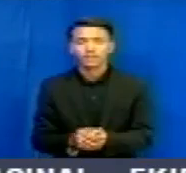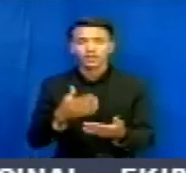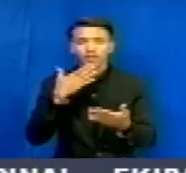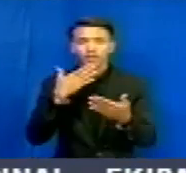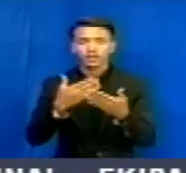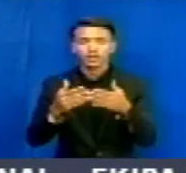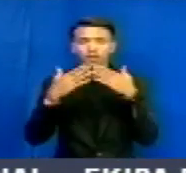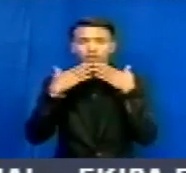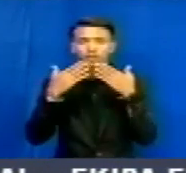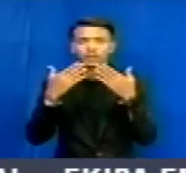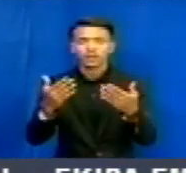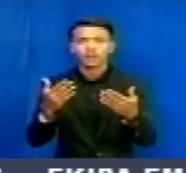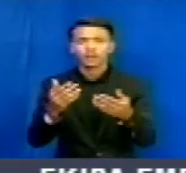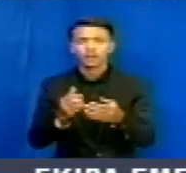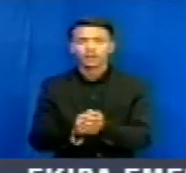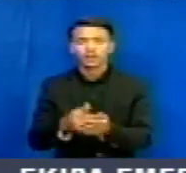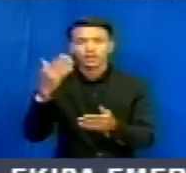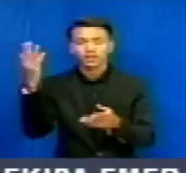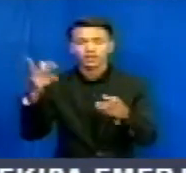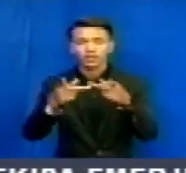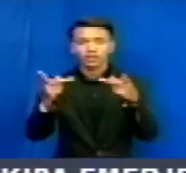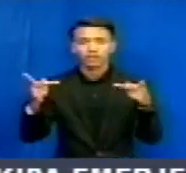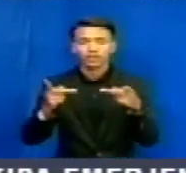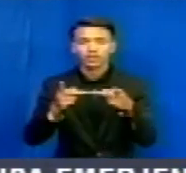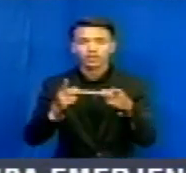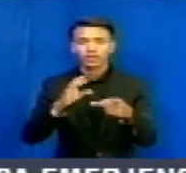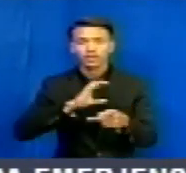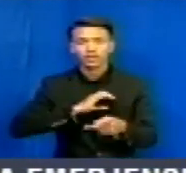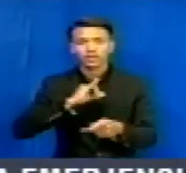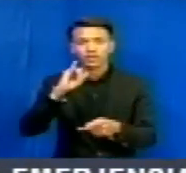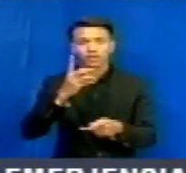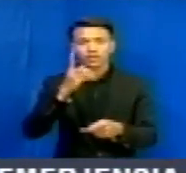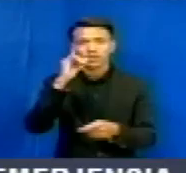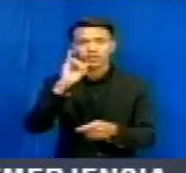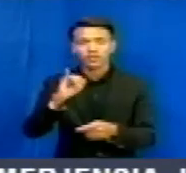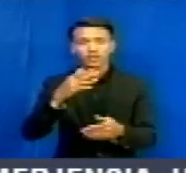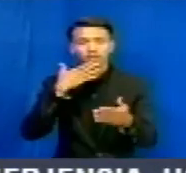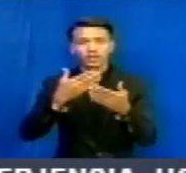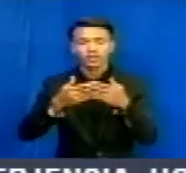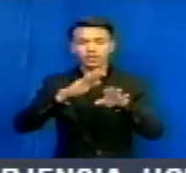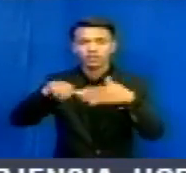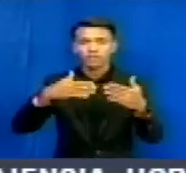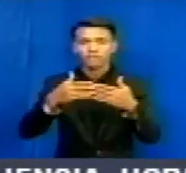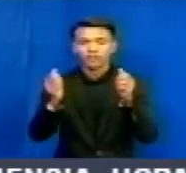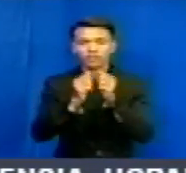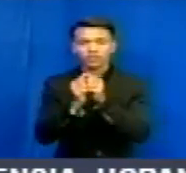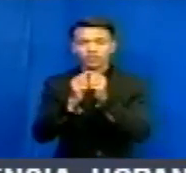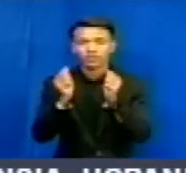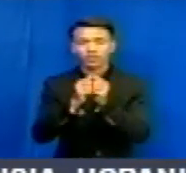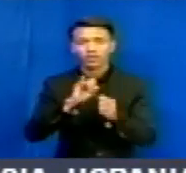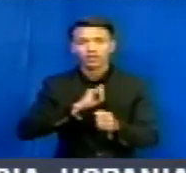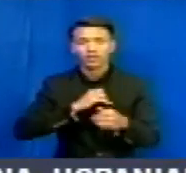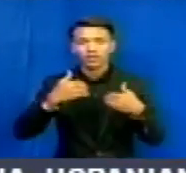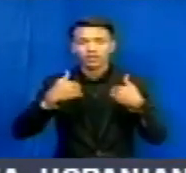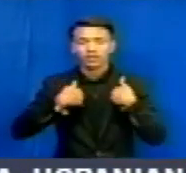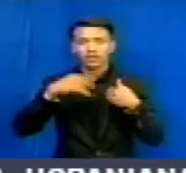Dia kobrika de belum Felizarda Alves iha studio central Kaikoli Dili. Dia telespectadores hamut kohauer silia regu